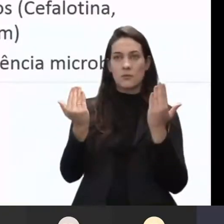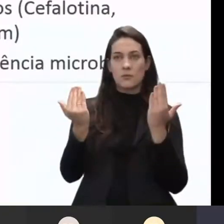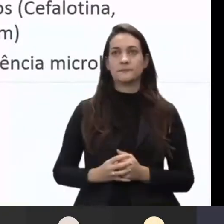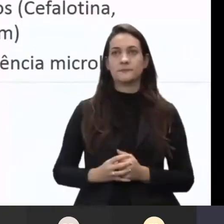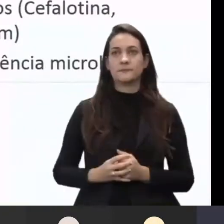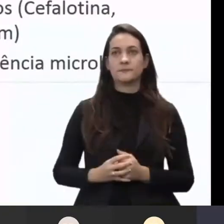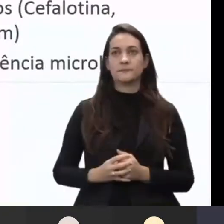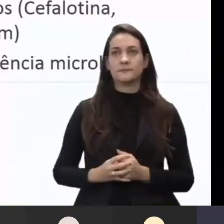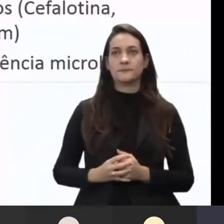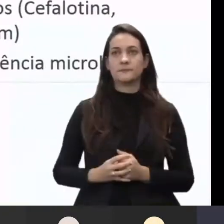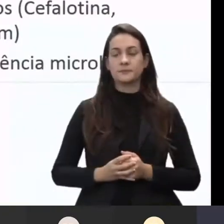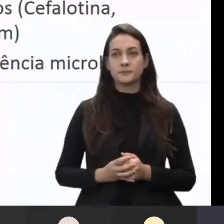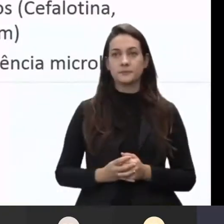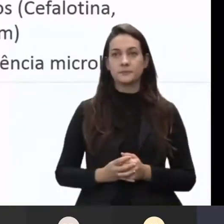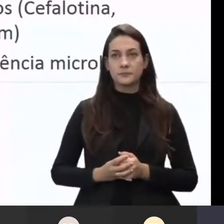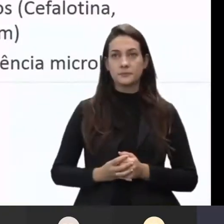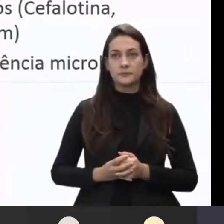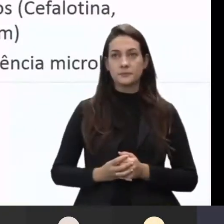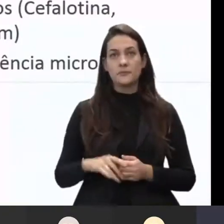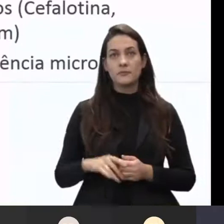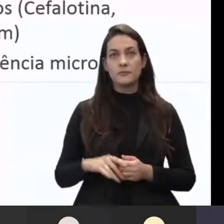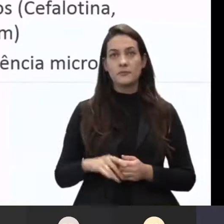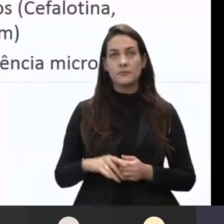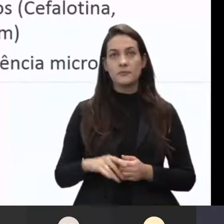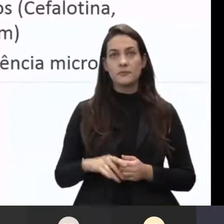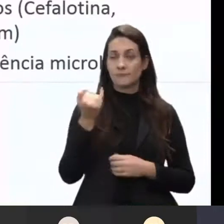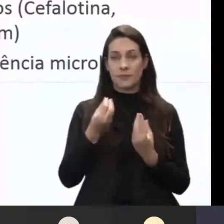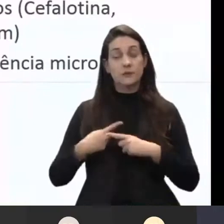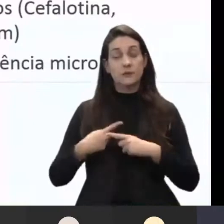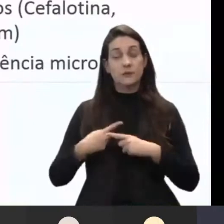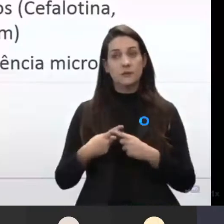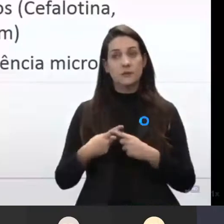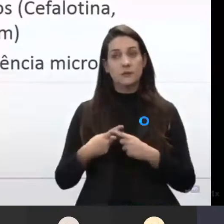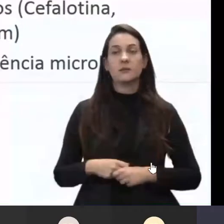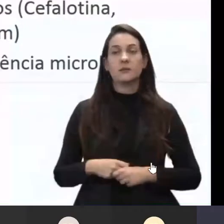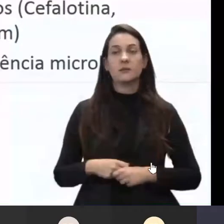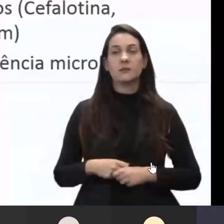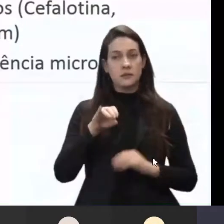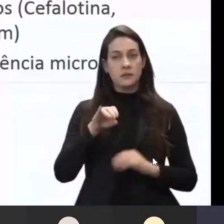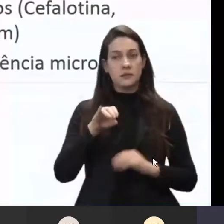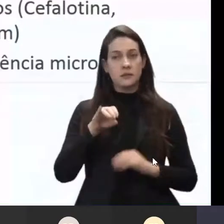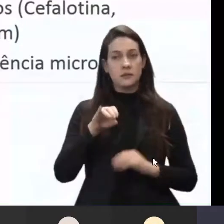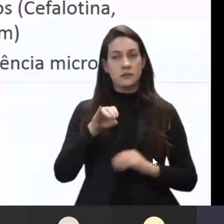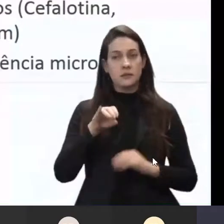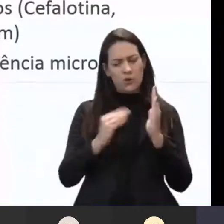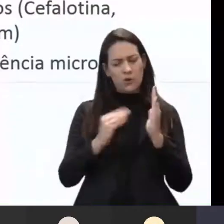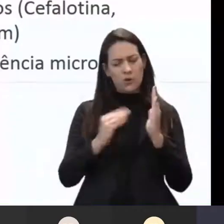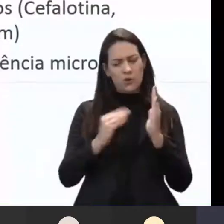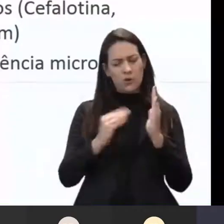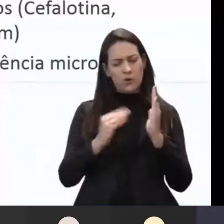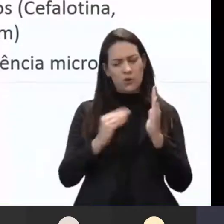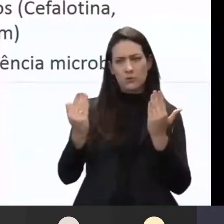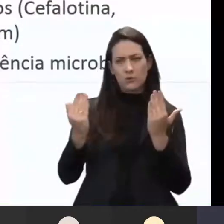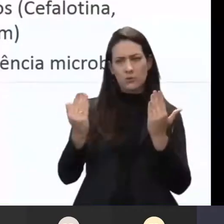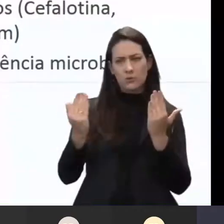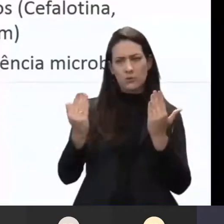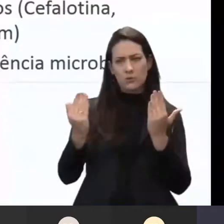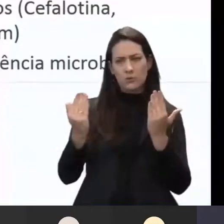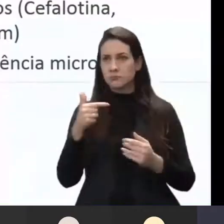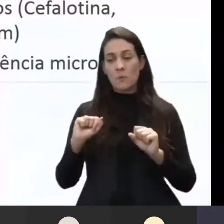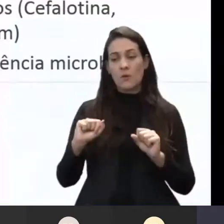é muito importante, tá? Por quê? Porque se você não tem ali esse padrão de comparação, às vezes